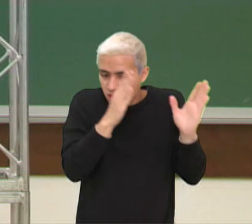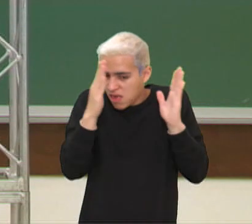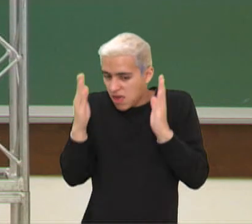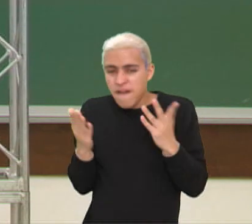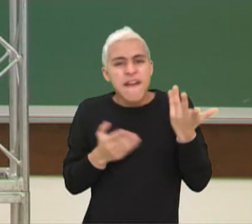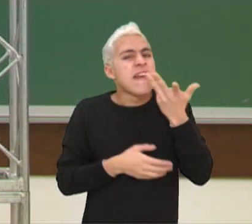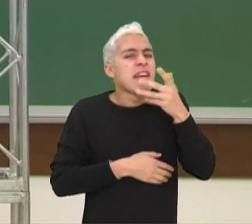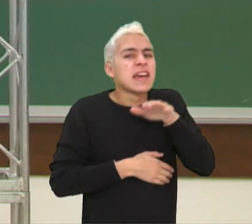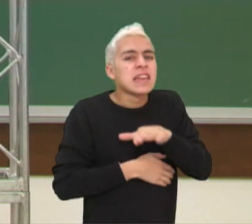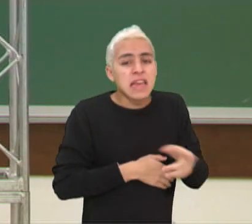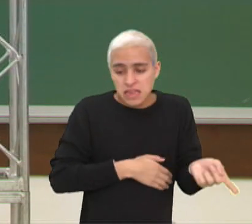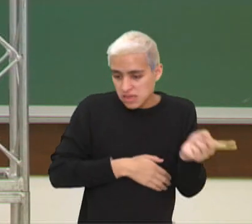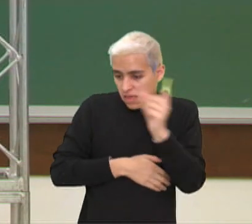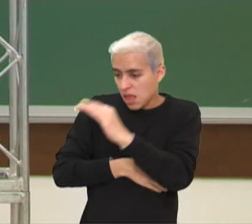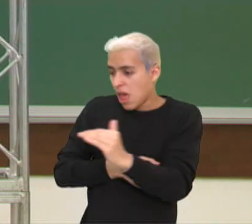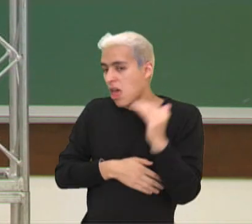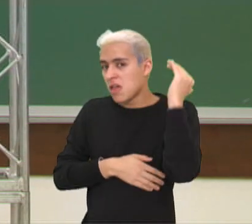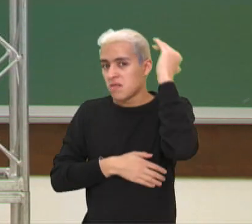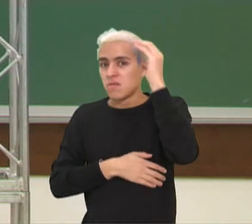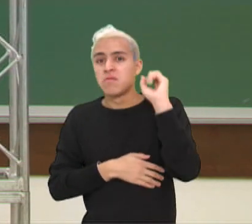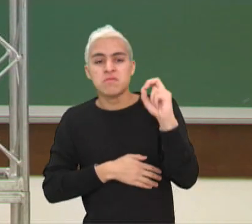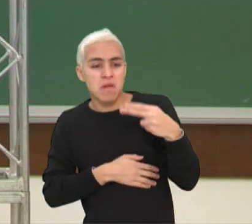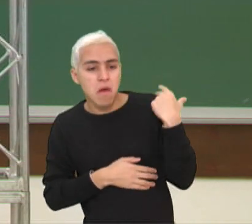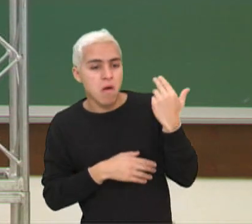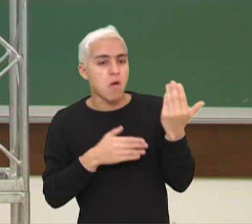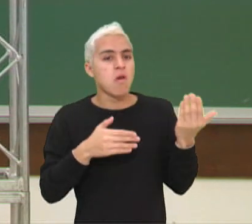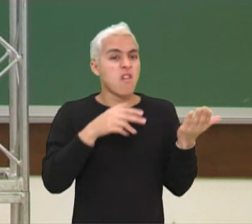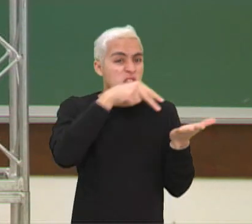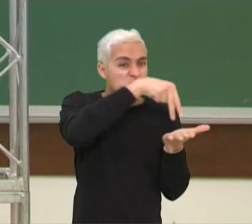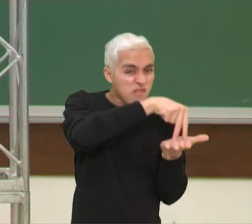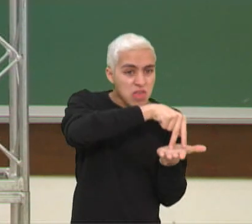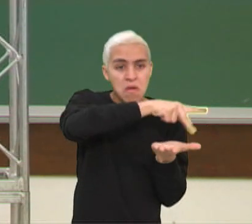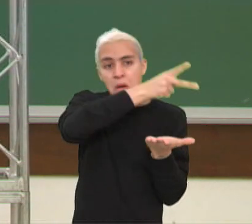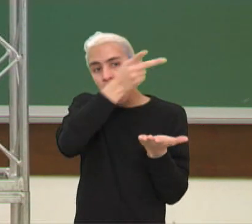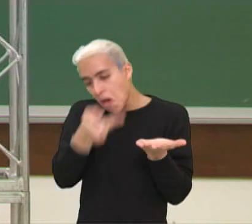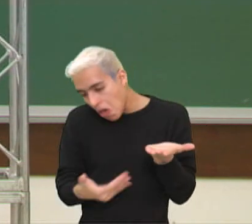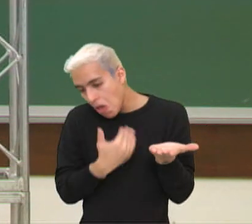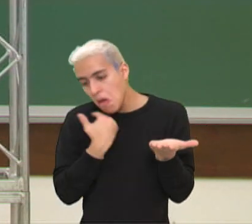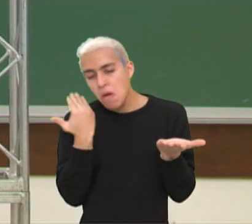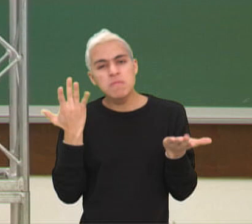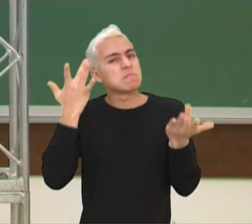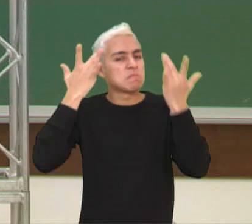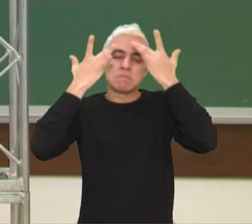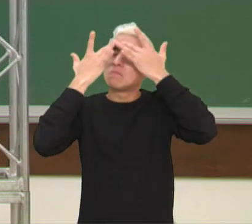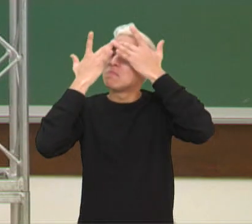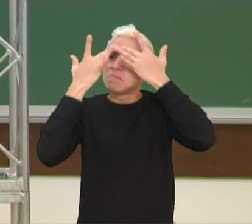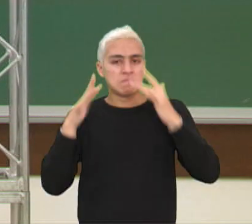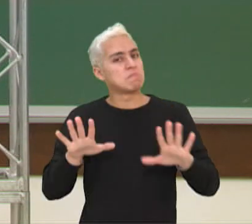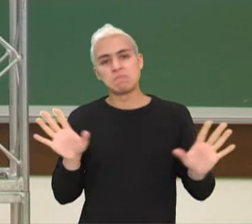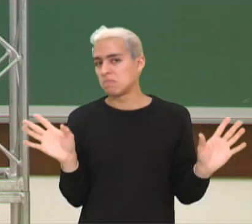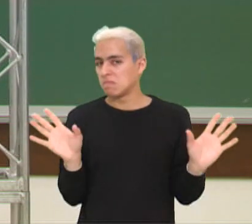infância para a fase adulta, ou uma passagem de morte, ou uma passagem no exército. Então ele só tem